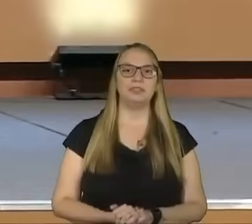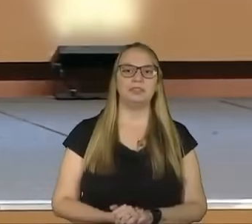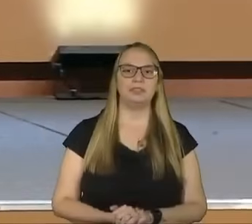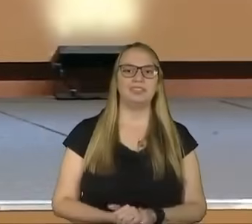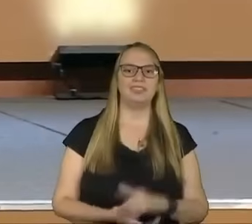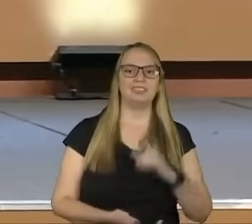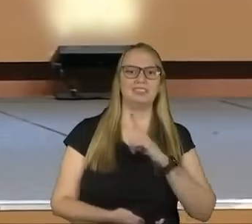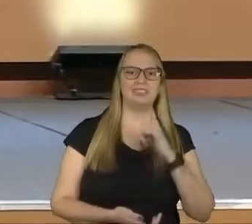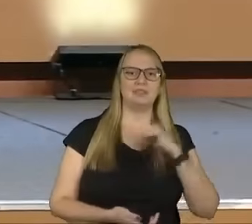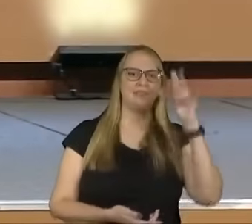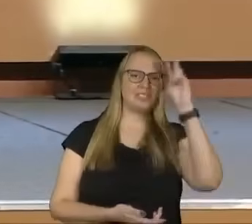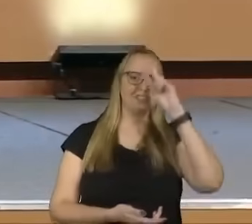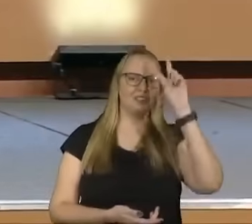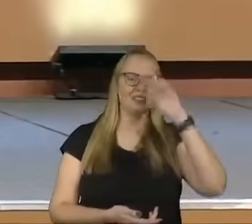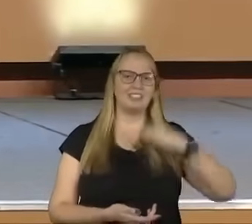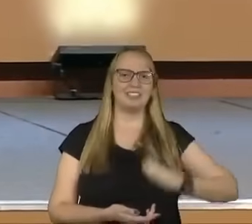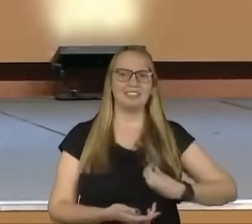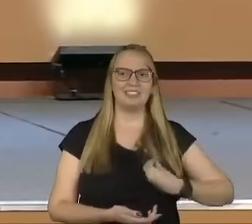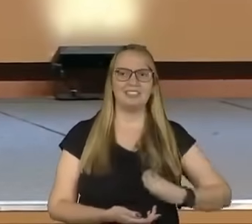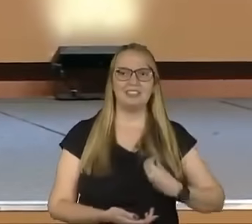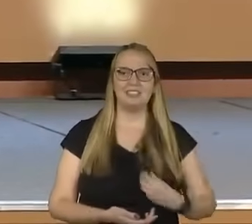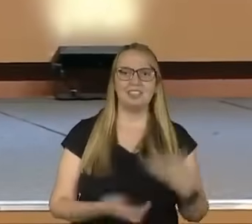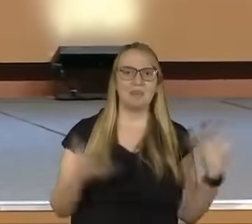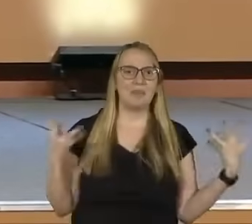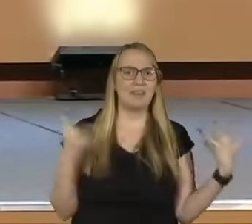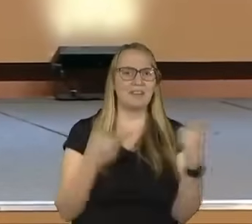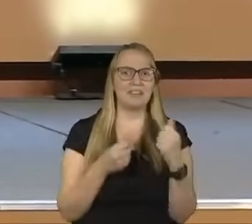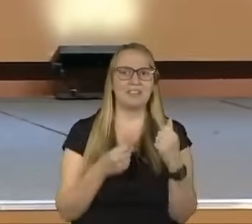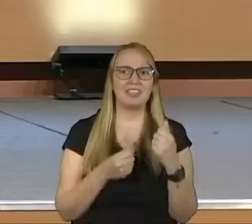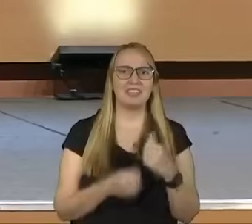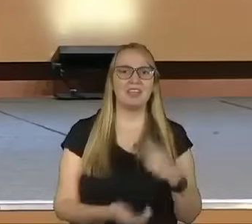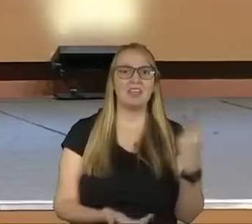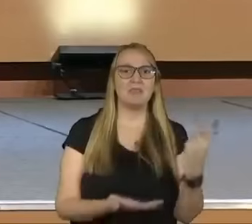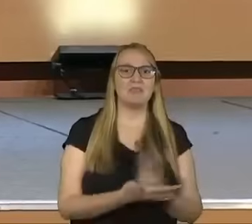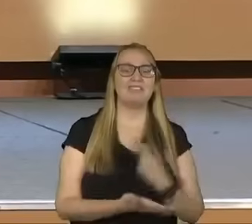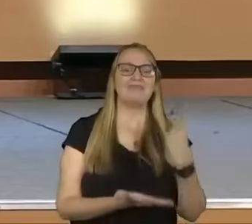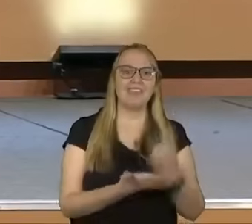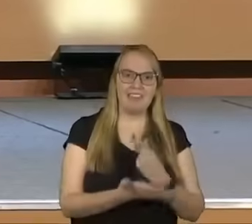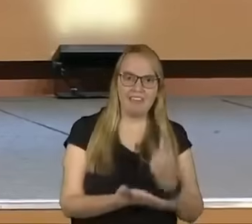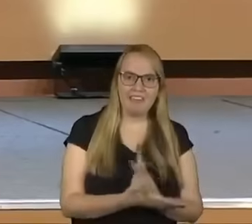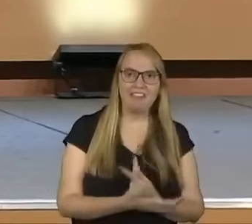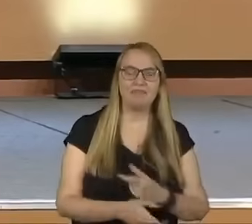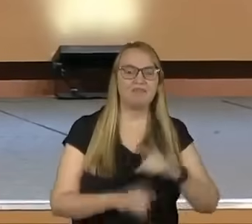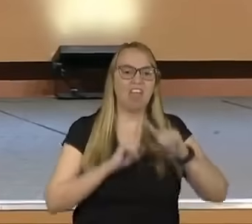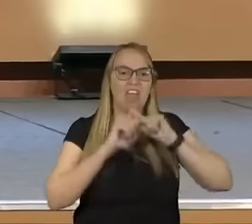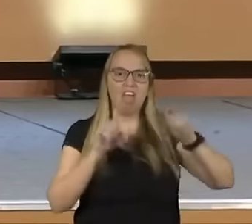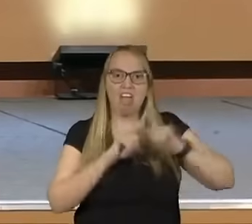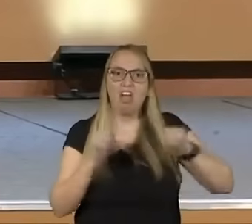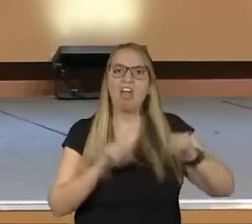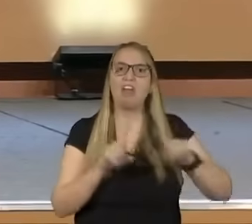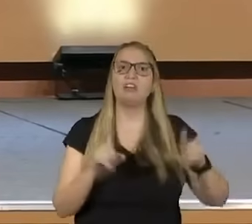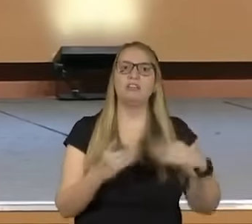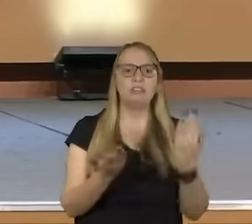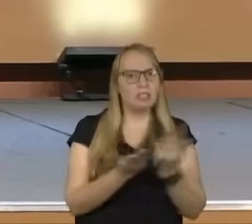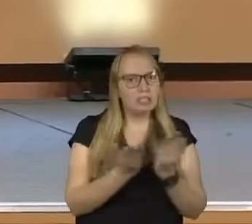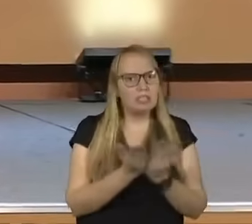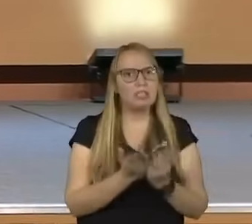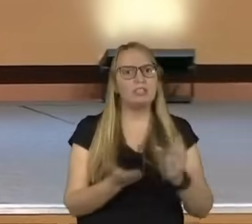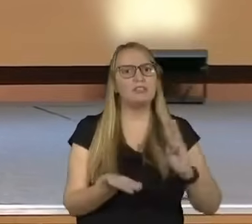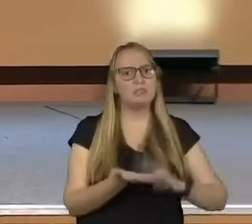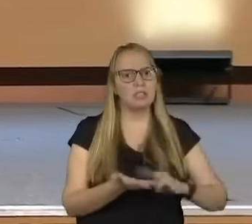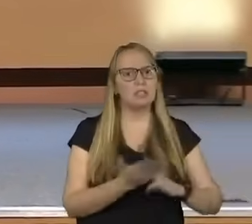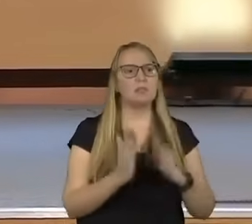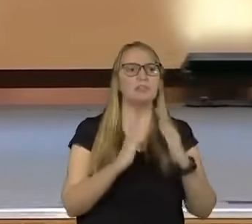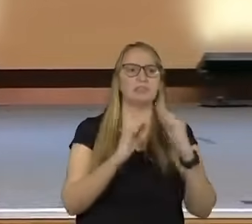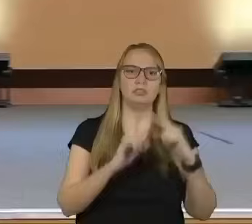uma história de vida limpa comete um pequeno erro o cara vem larga o aço esculhamba Xinga e é crente é membro de